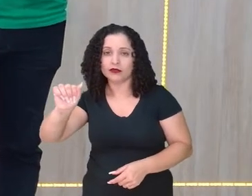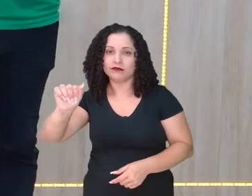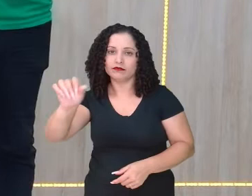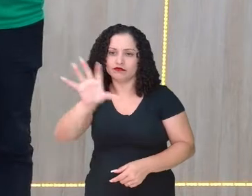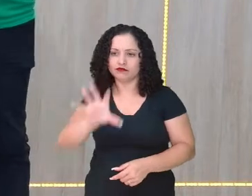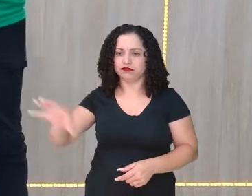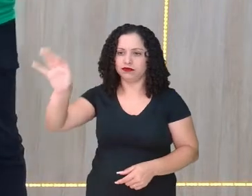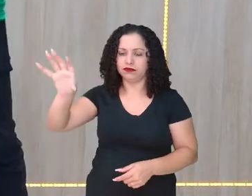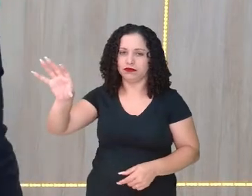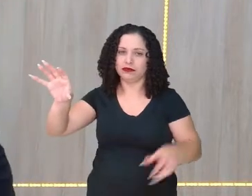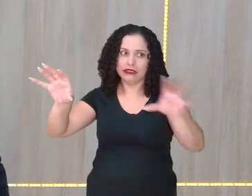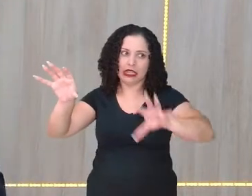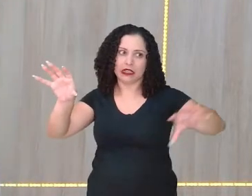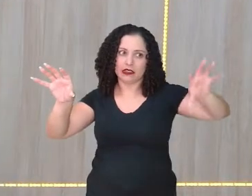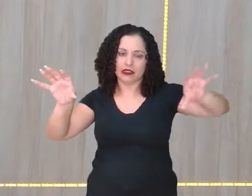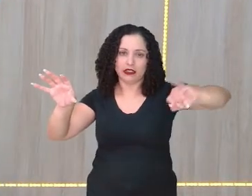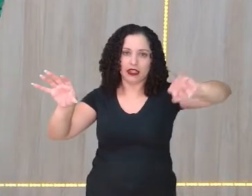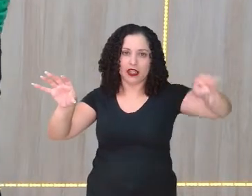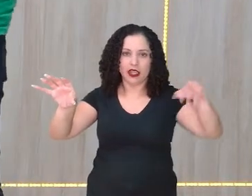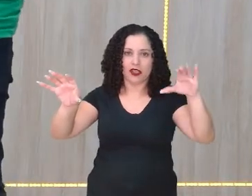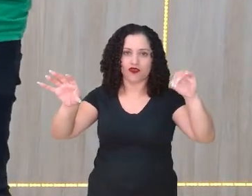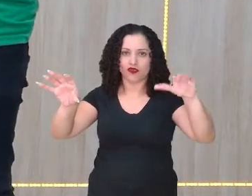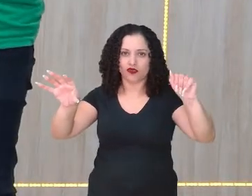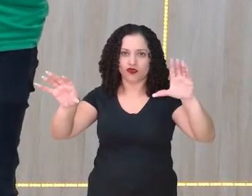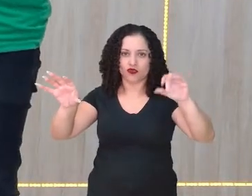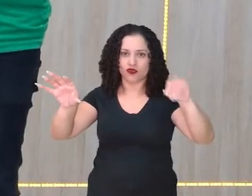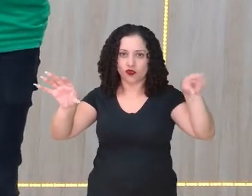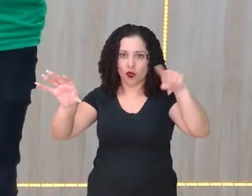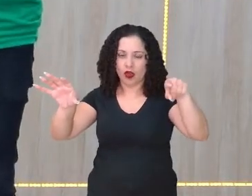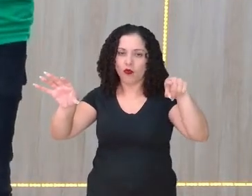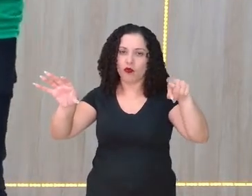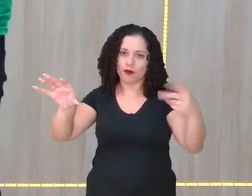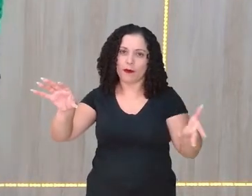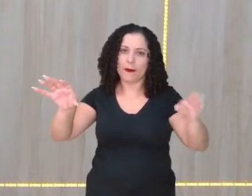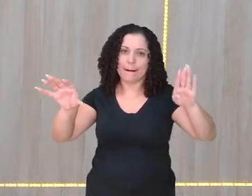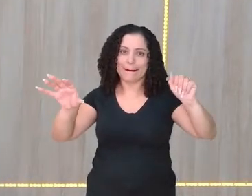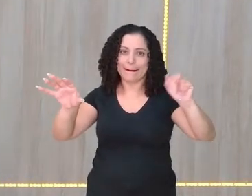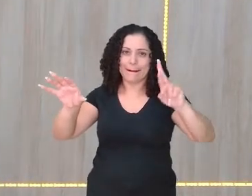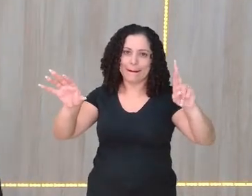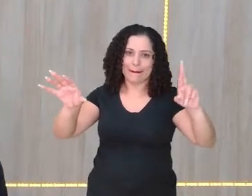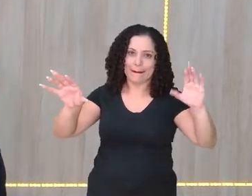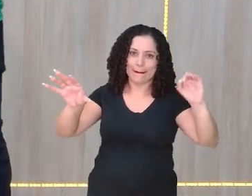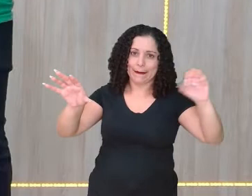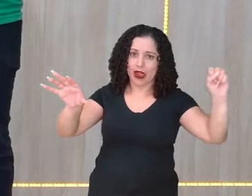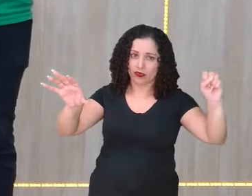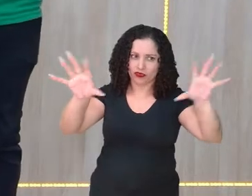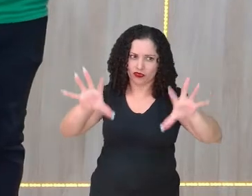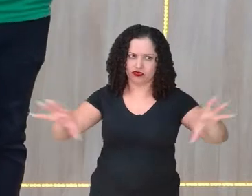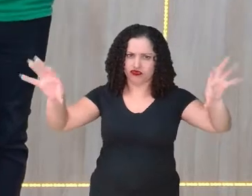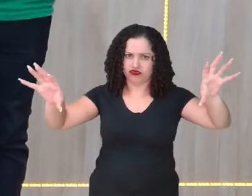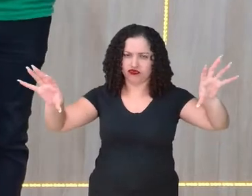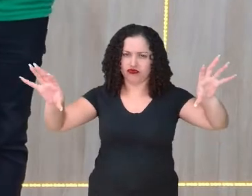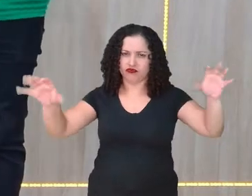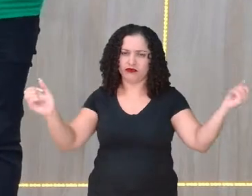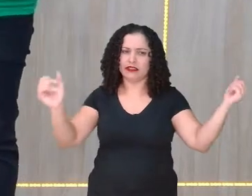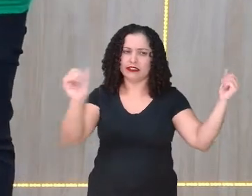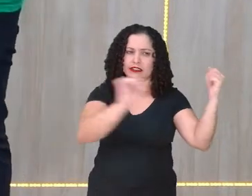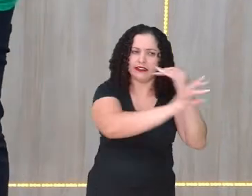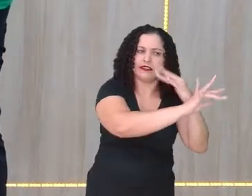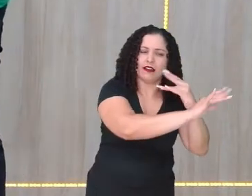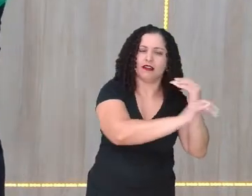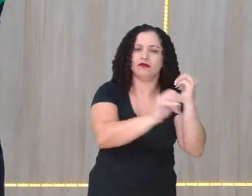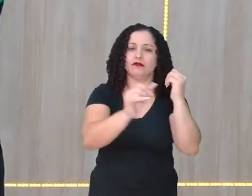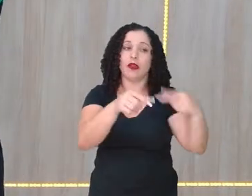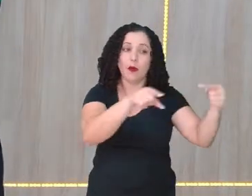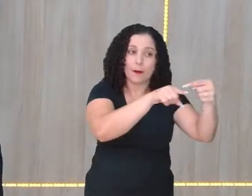João de Barros? Eu pego essas duas aqui. Espinheiro, por exemplo, né? Eu passo por elas todas para chegar aqui. Eu venho